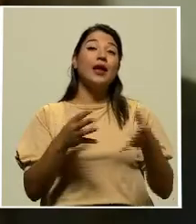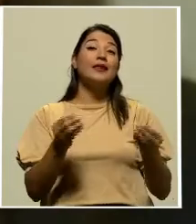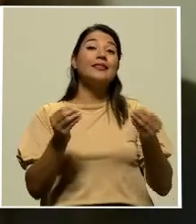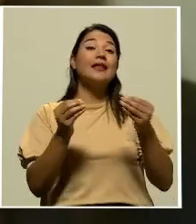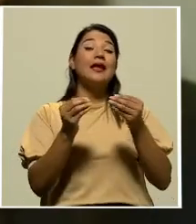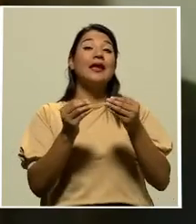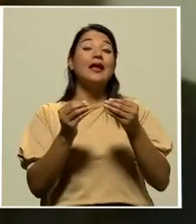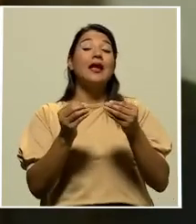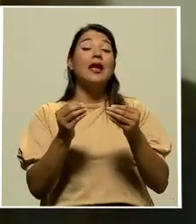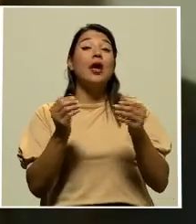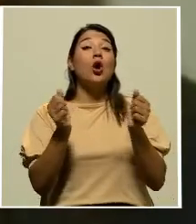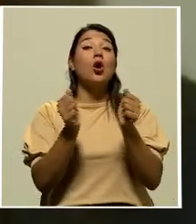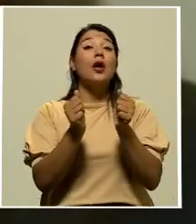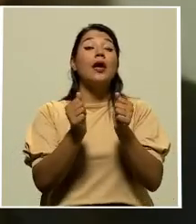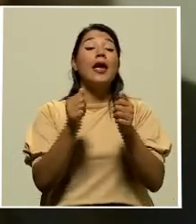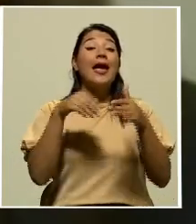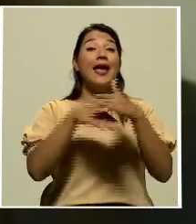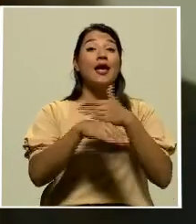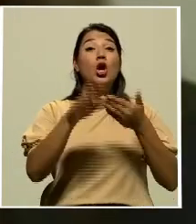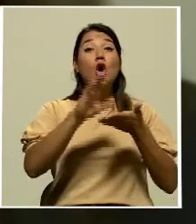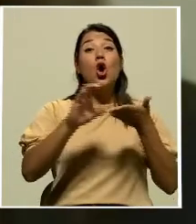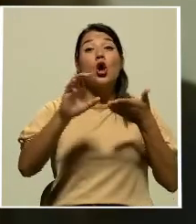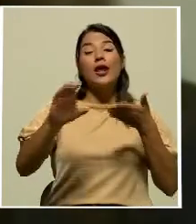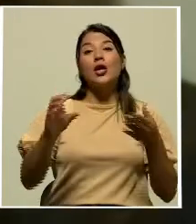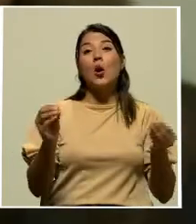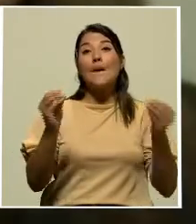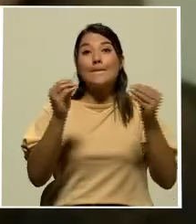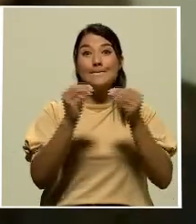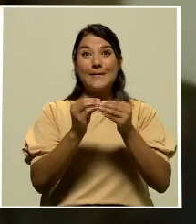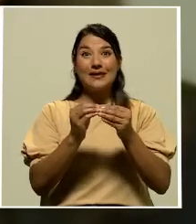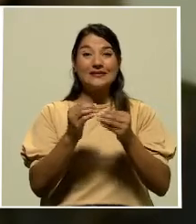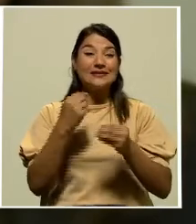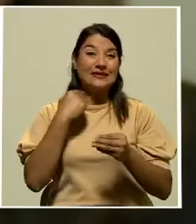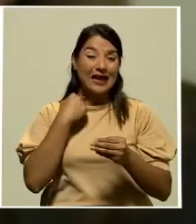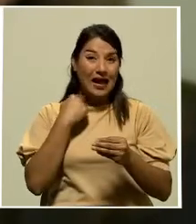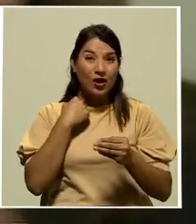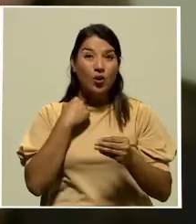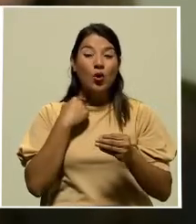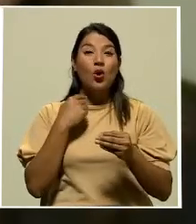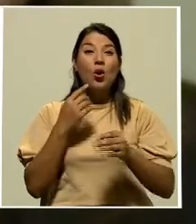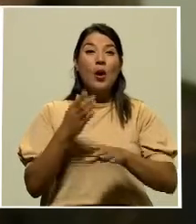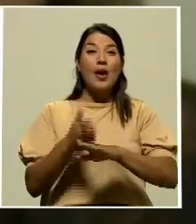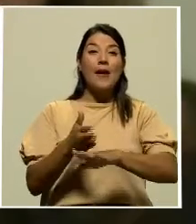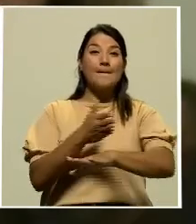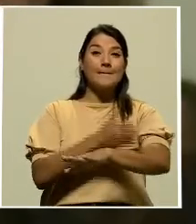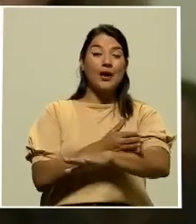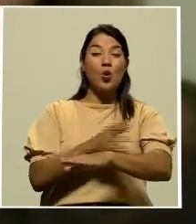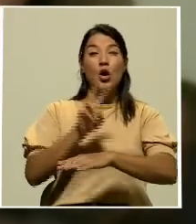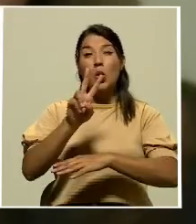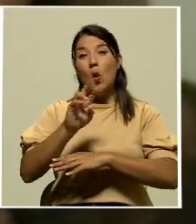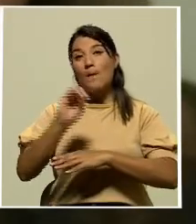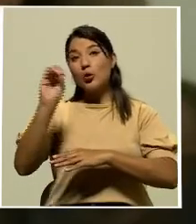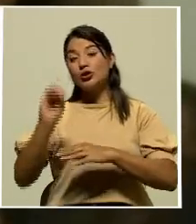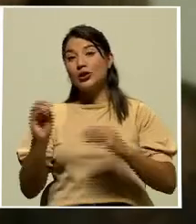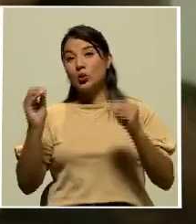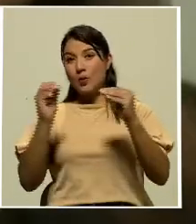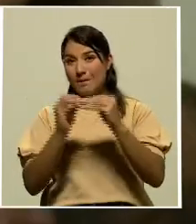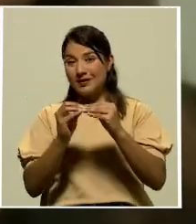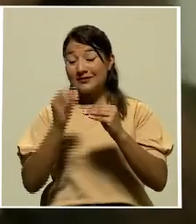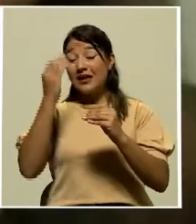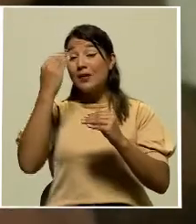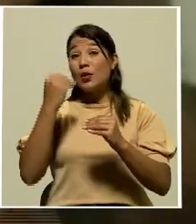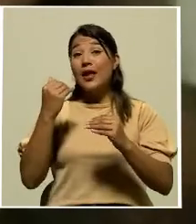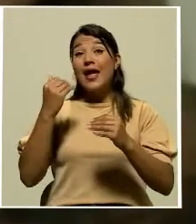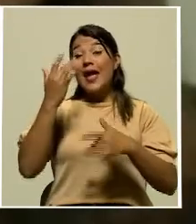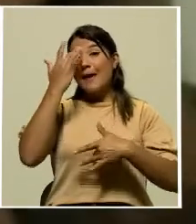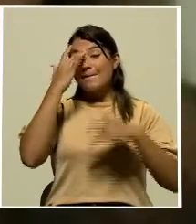10 puntos, más o menos 2%. Há uma redução. Então, quando digo que a pandemia afetou todos os